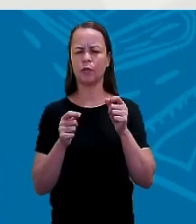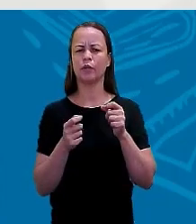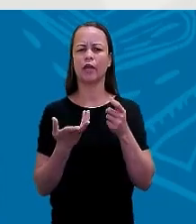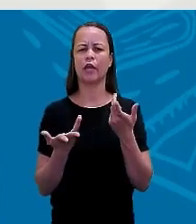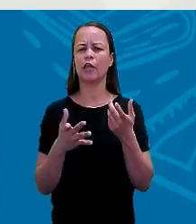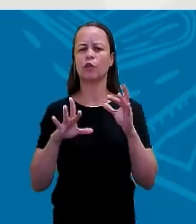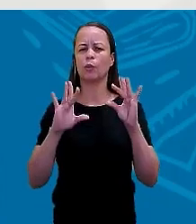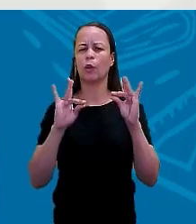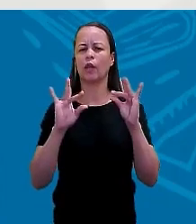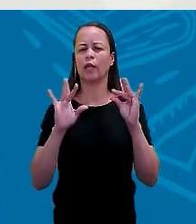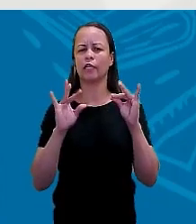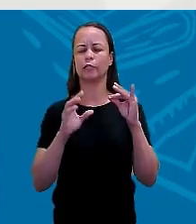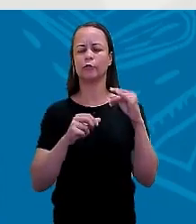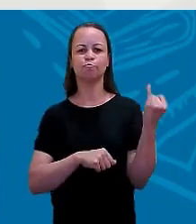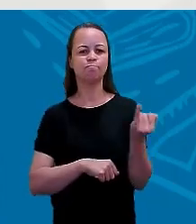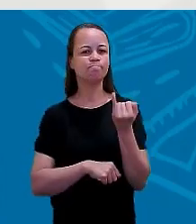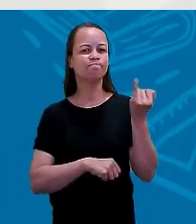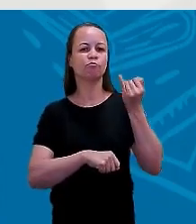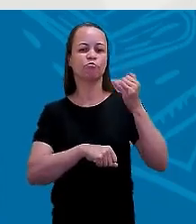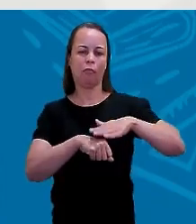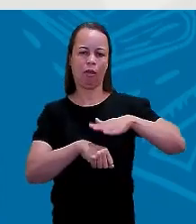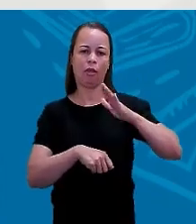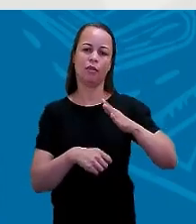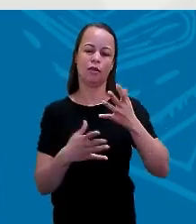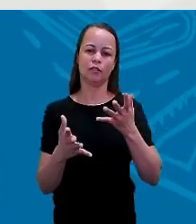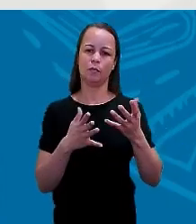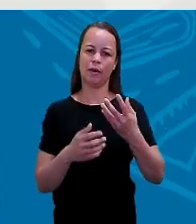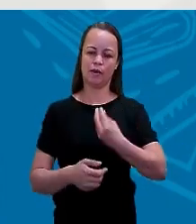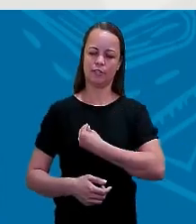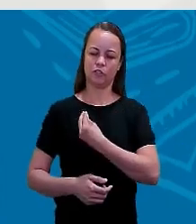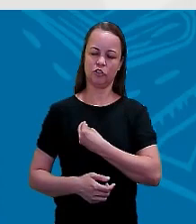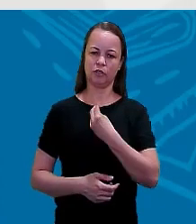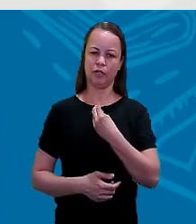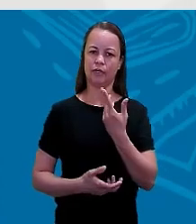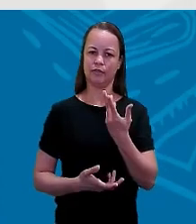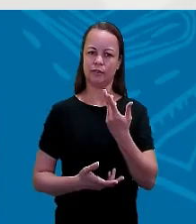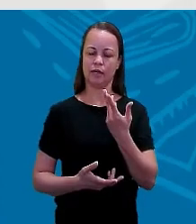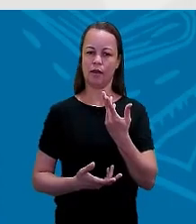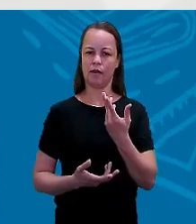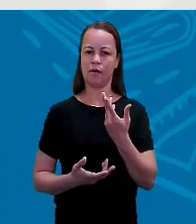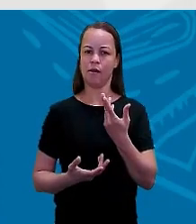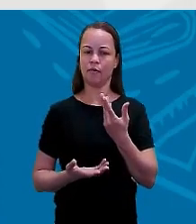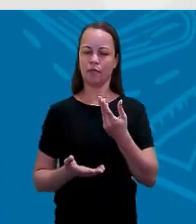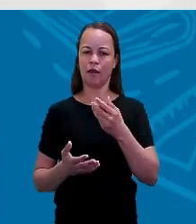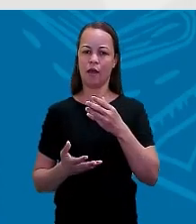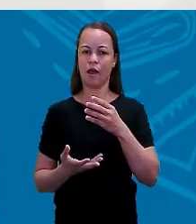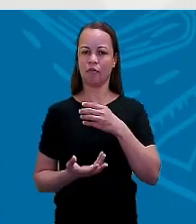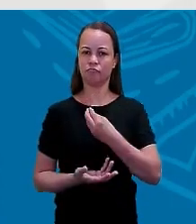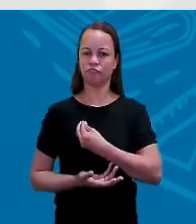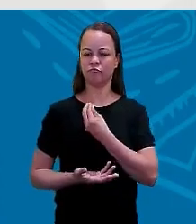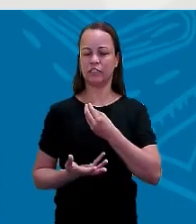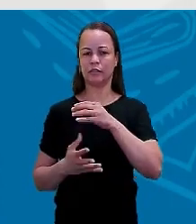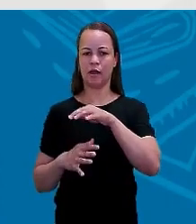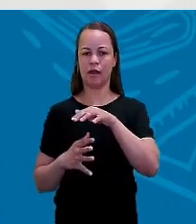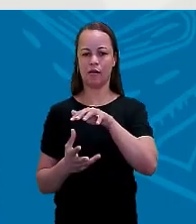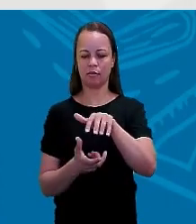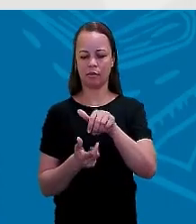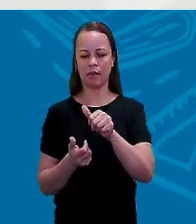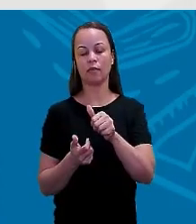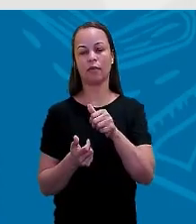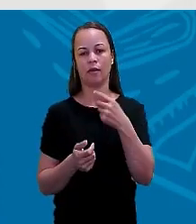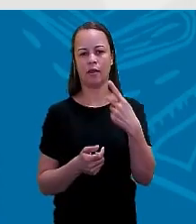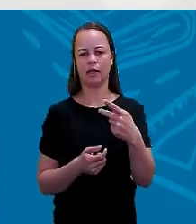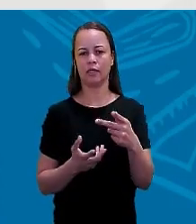líquido fundamental para a existência da vida na Terra, que é a água. A água, ela é a